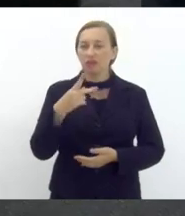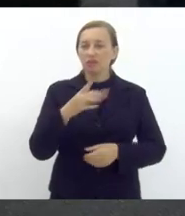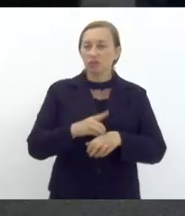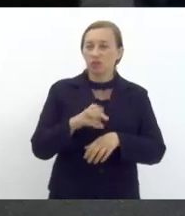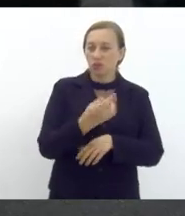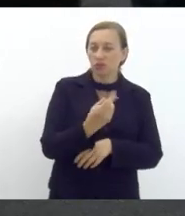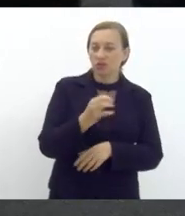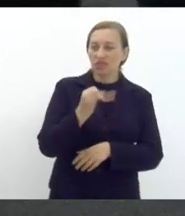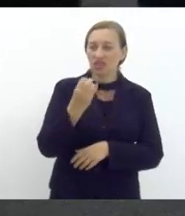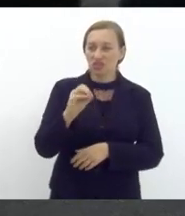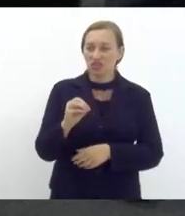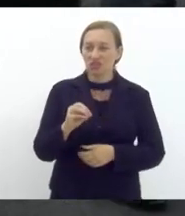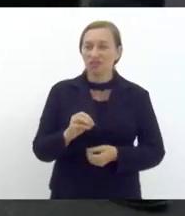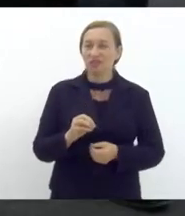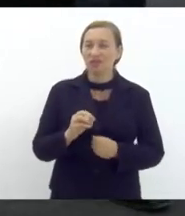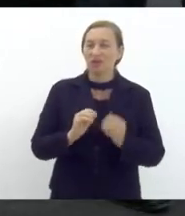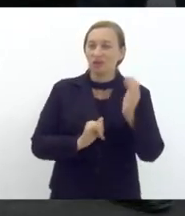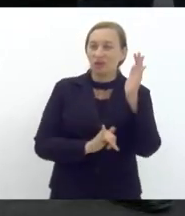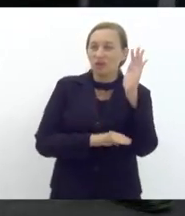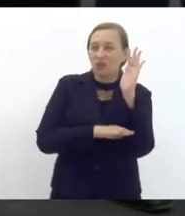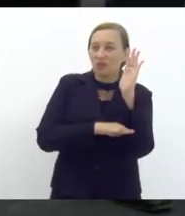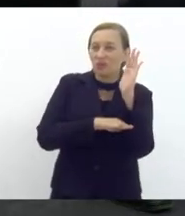ficou travado